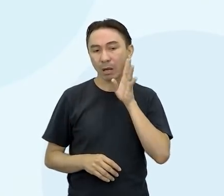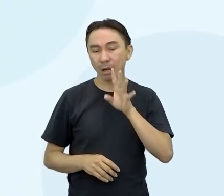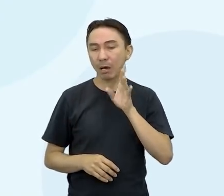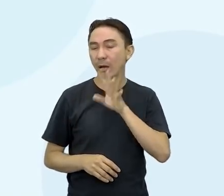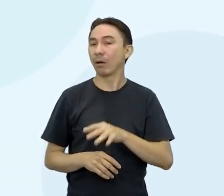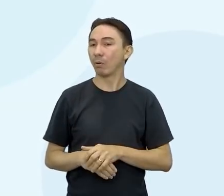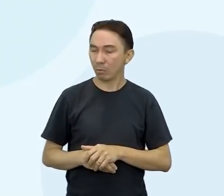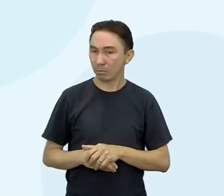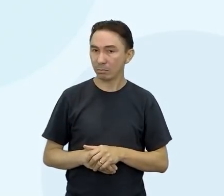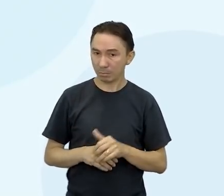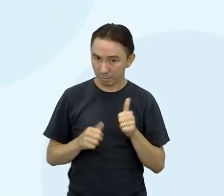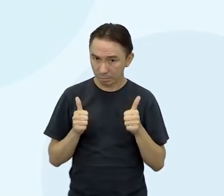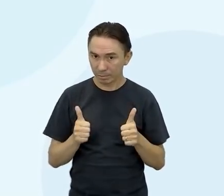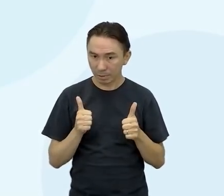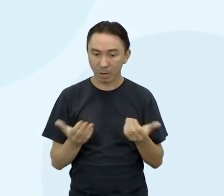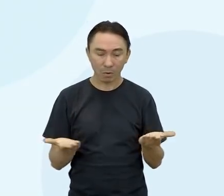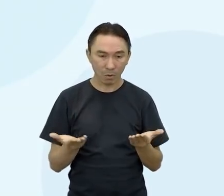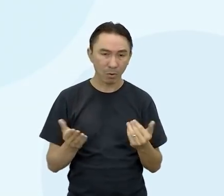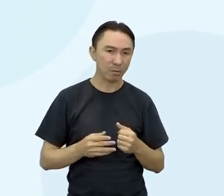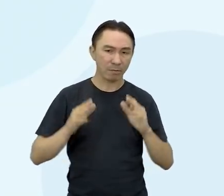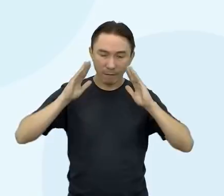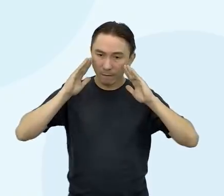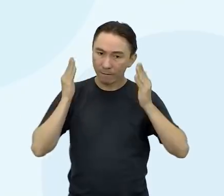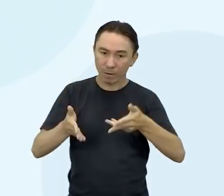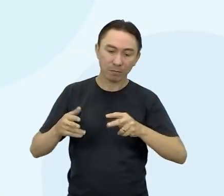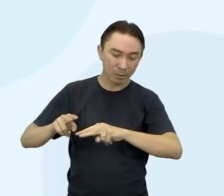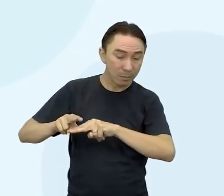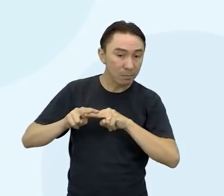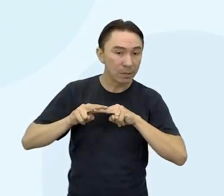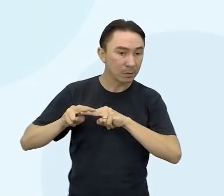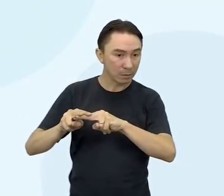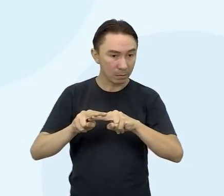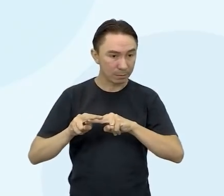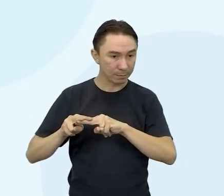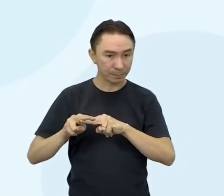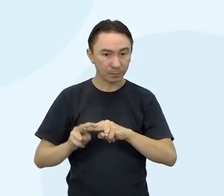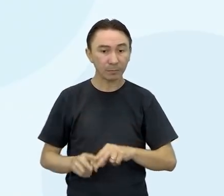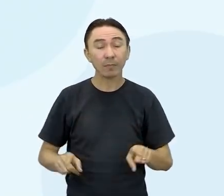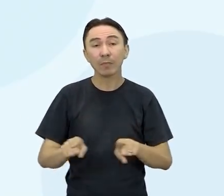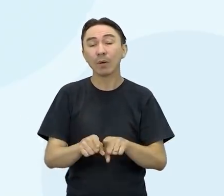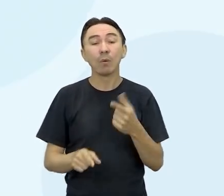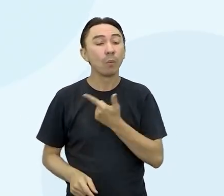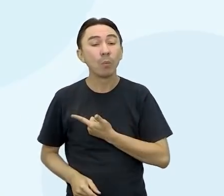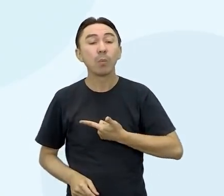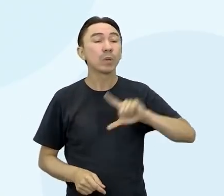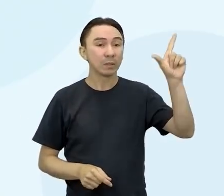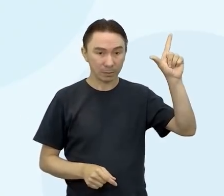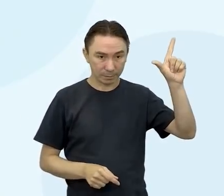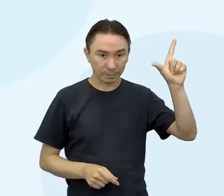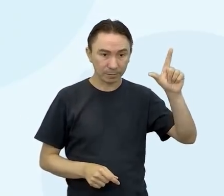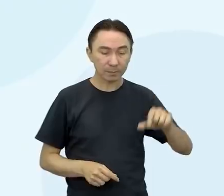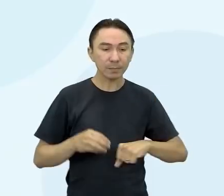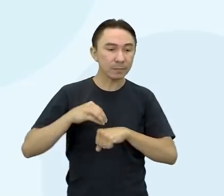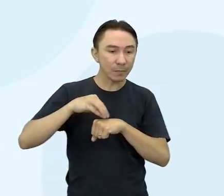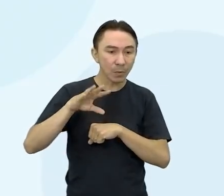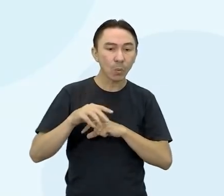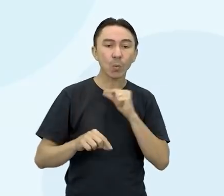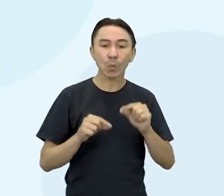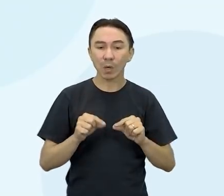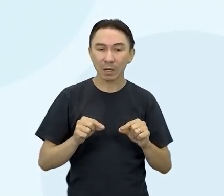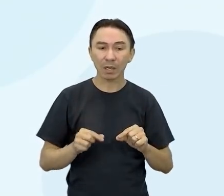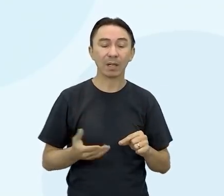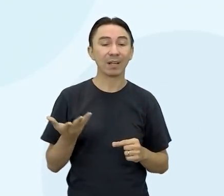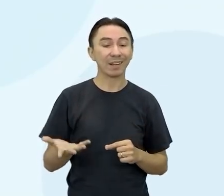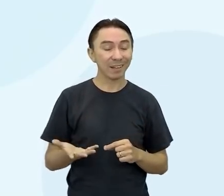da recuperação, essa ideia da retomada, tá? E tem uma outra sugestão aqui, que são os reagrupamentos dos